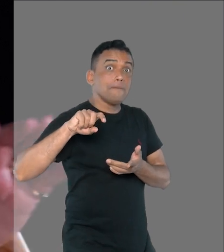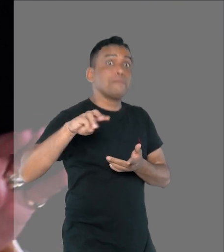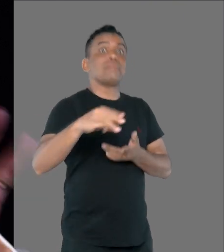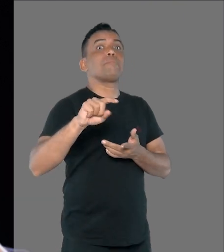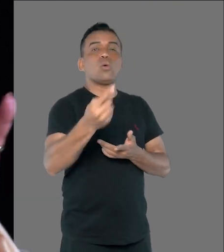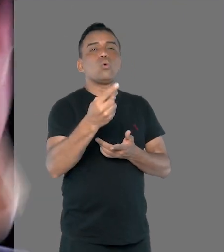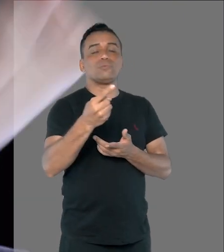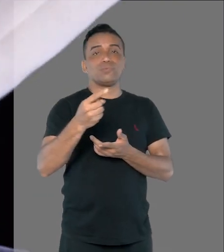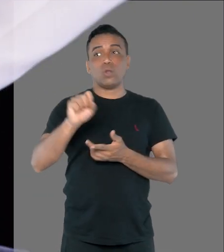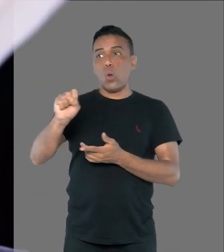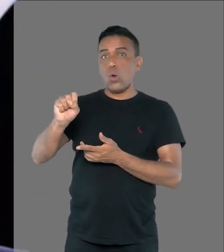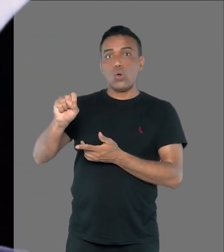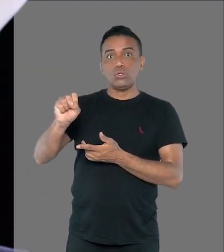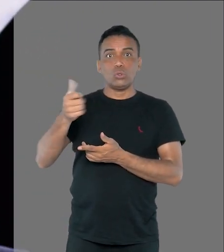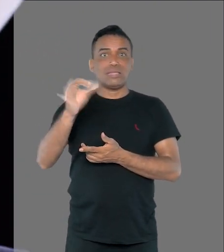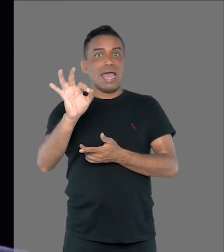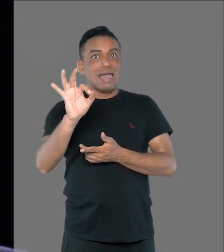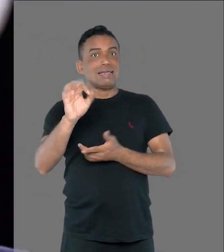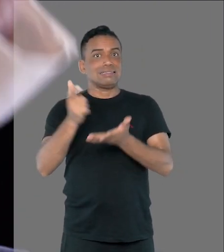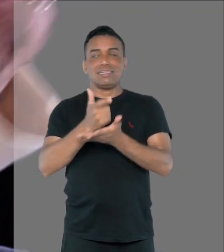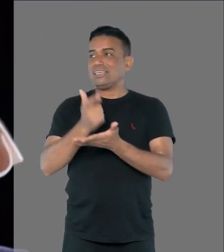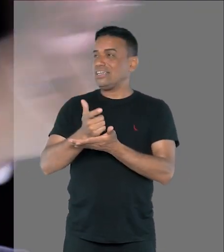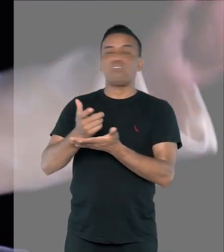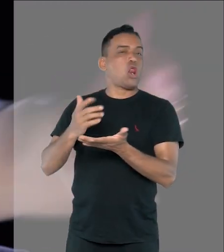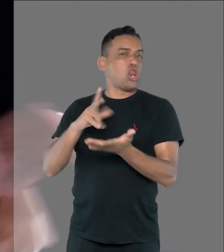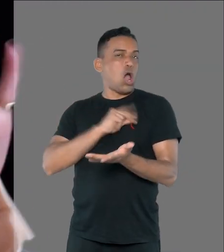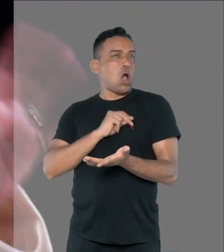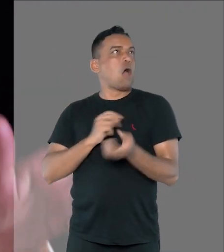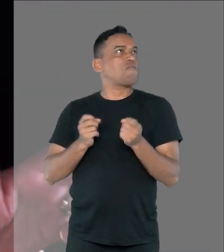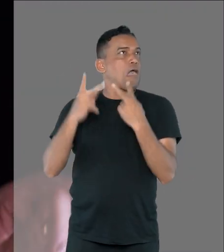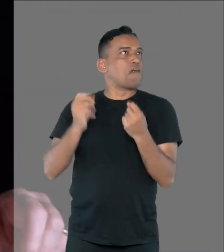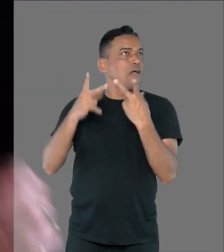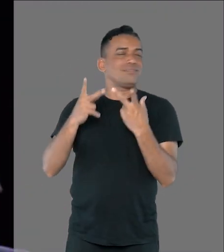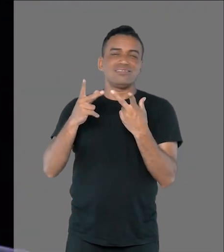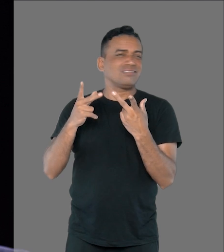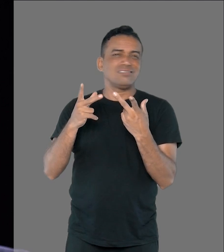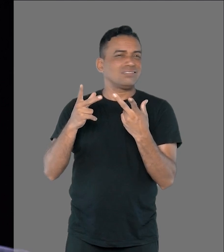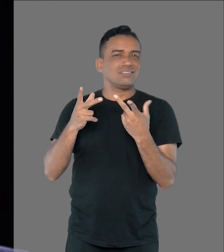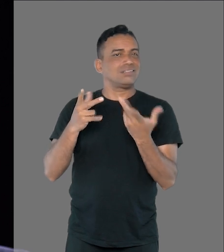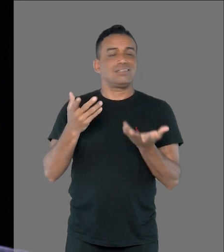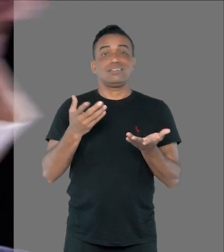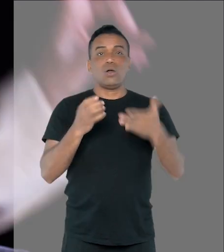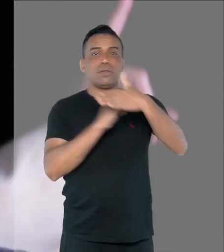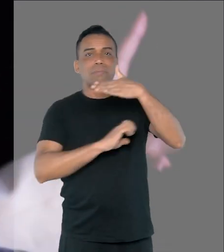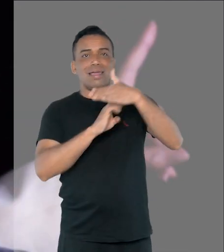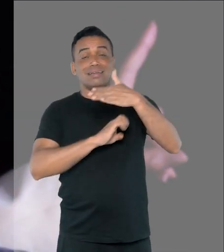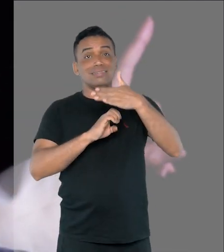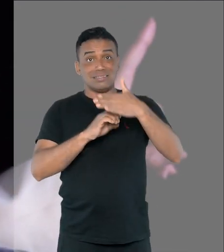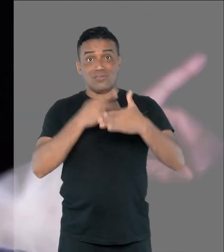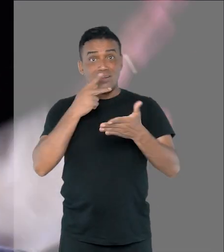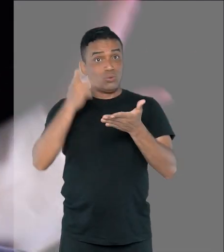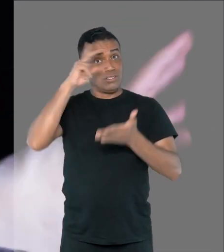livros, está lá bombando. É o máximo, sensacional. É isso. Os editores, eu estou falando de